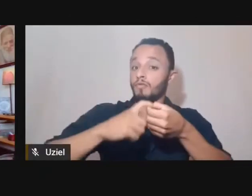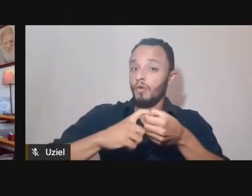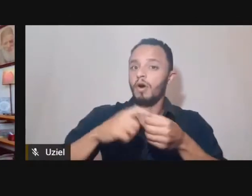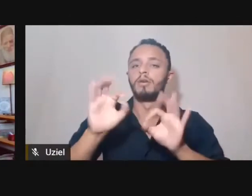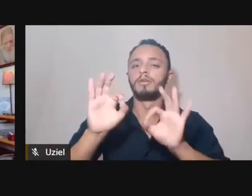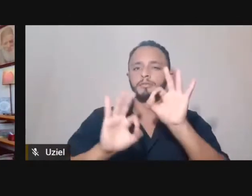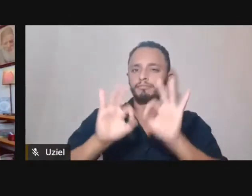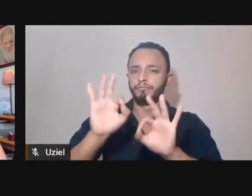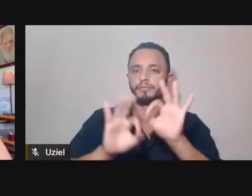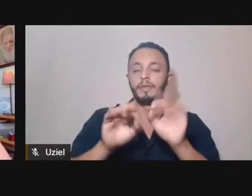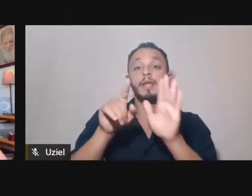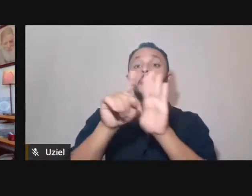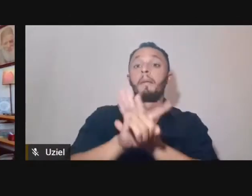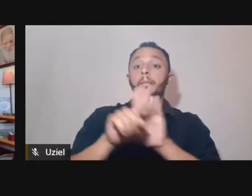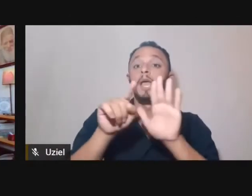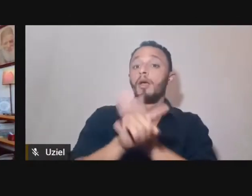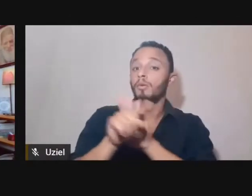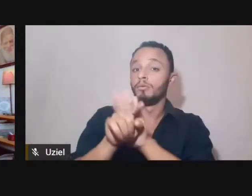com as perguntas de vocês.